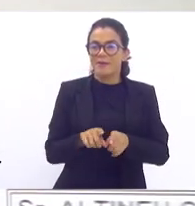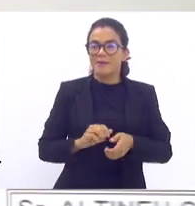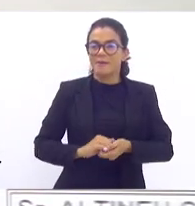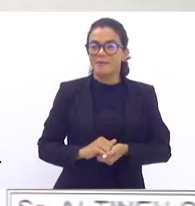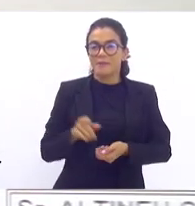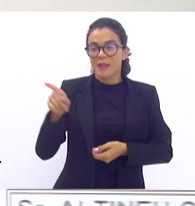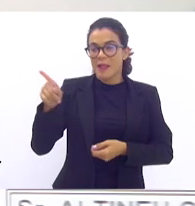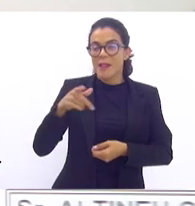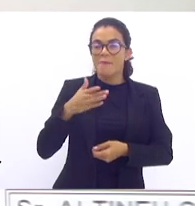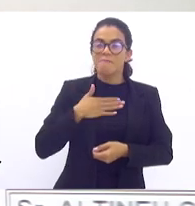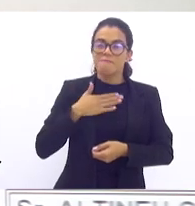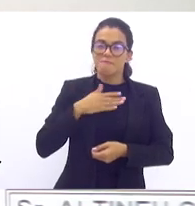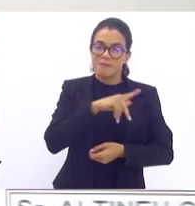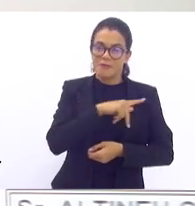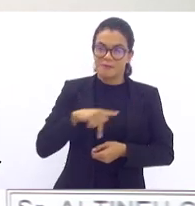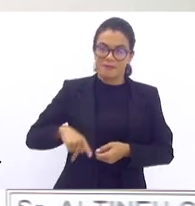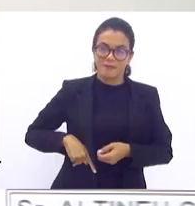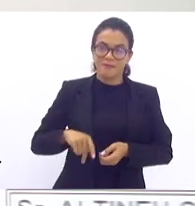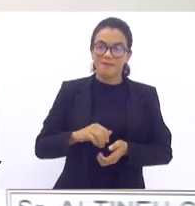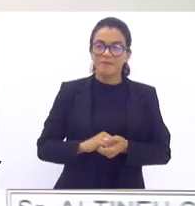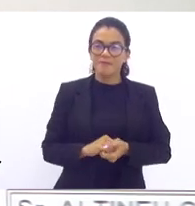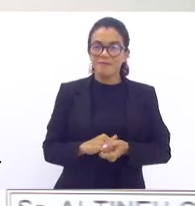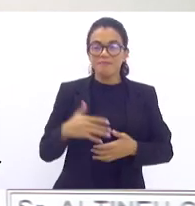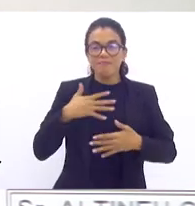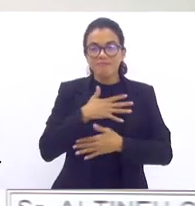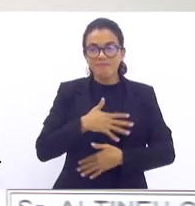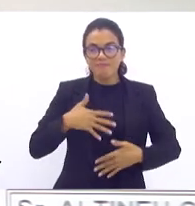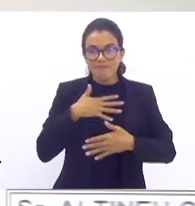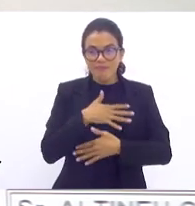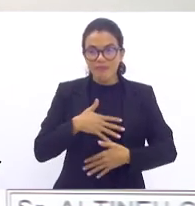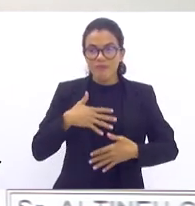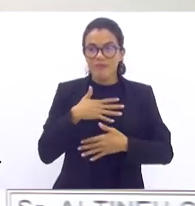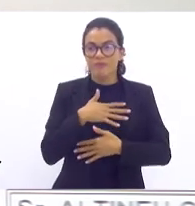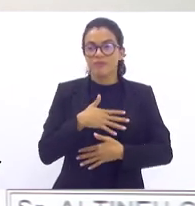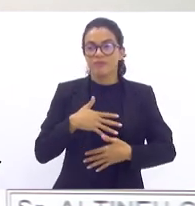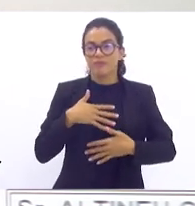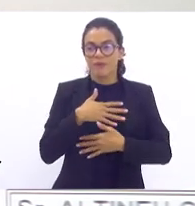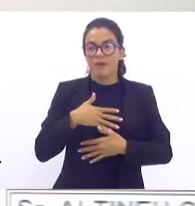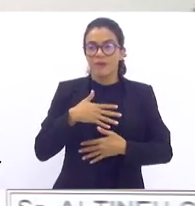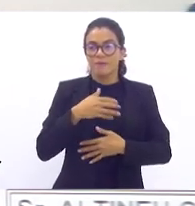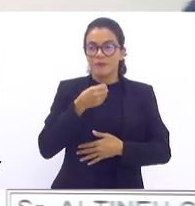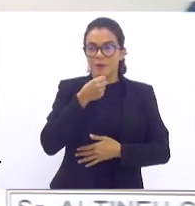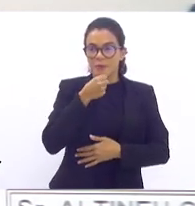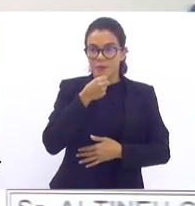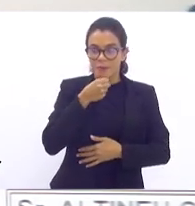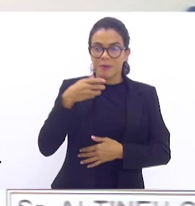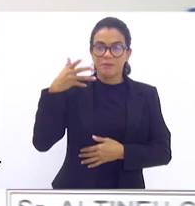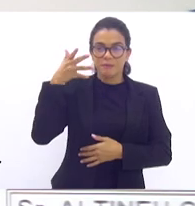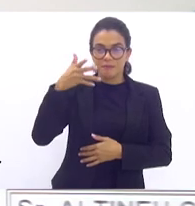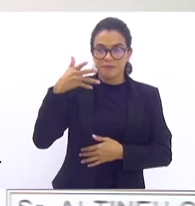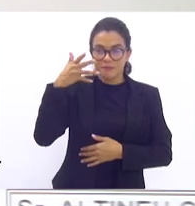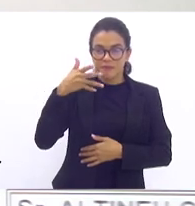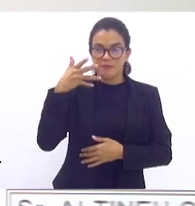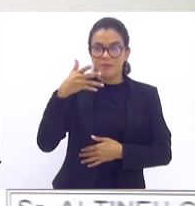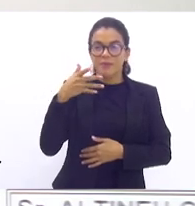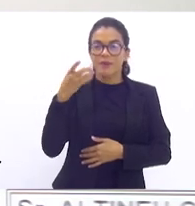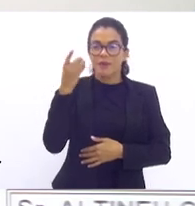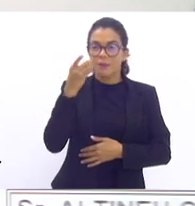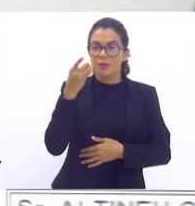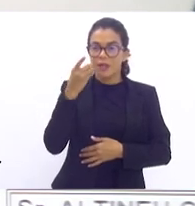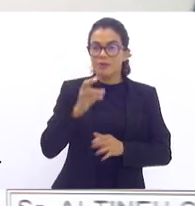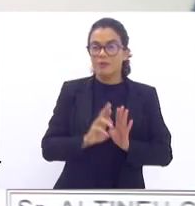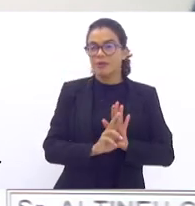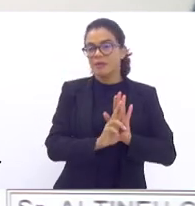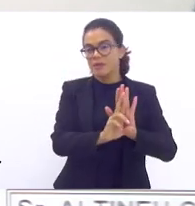ele é meu presidente com alegria é passo aqui também para uma intervenção o atuante Deputado que